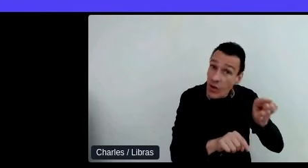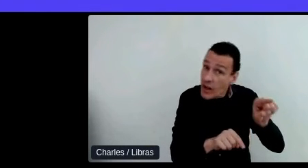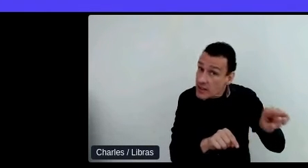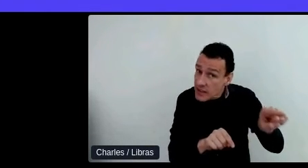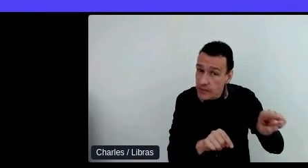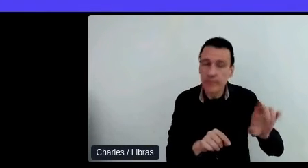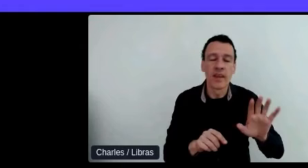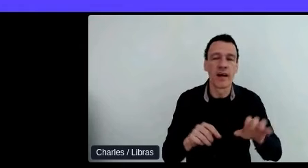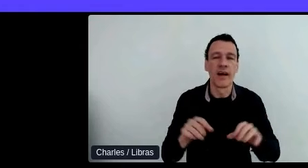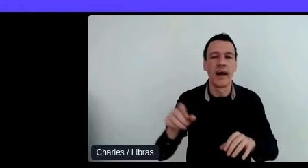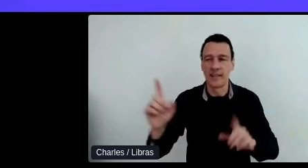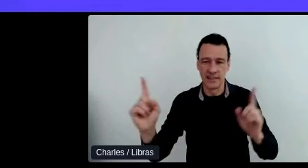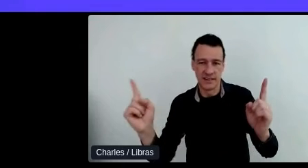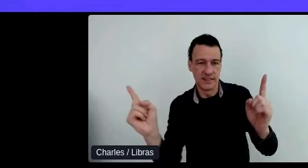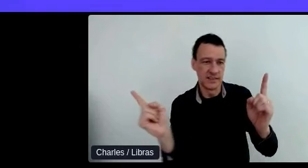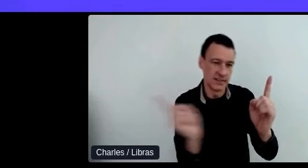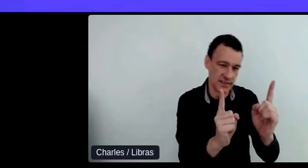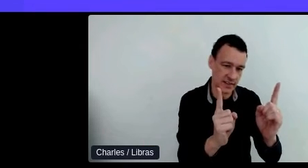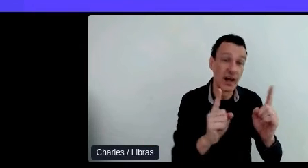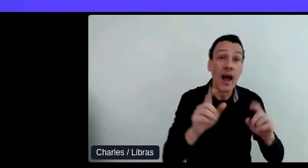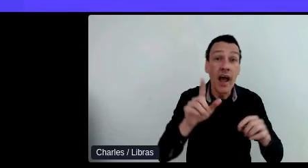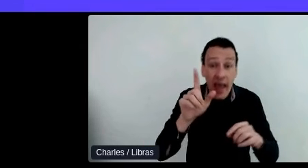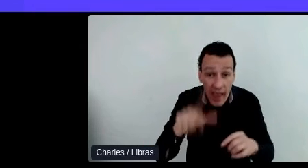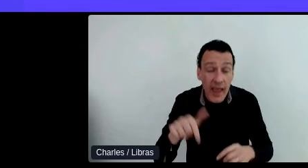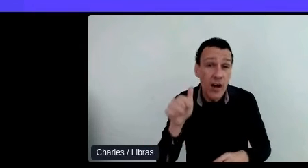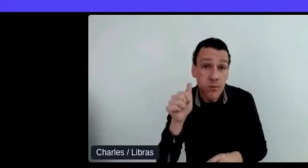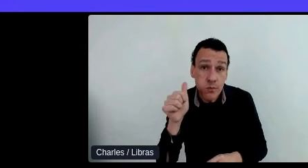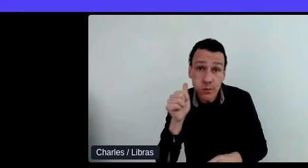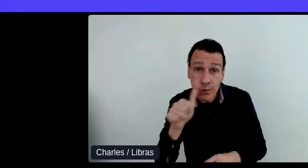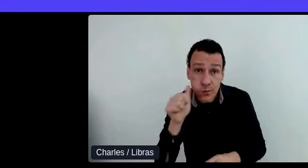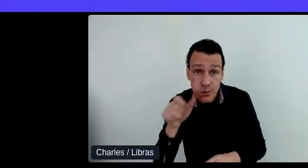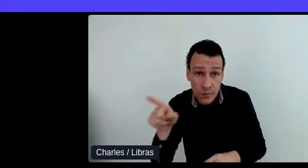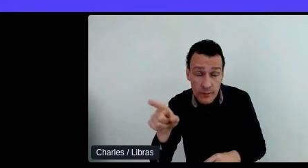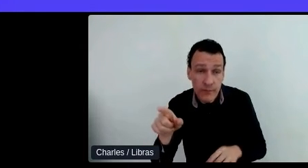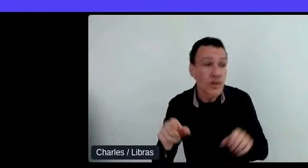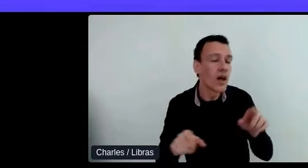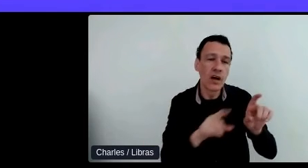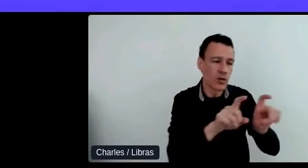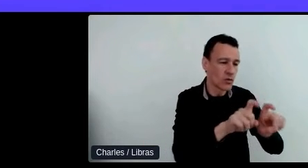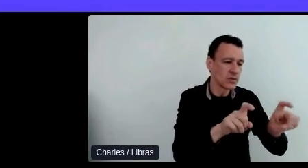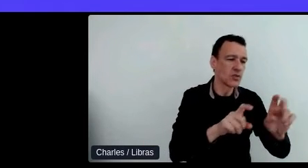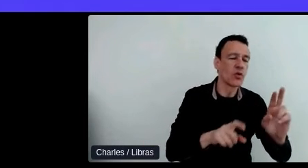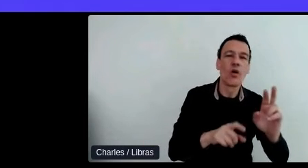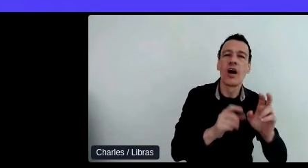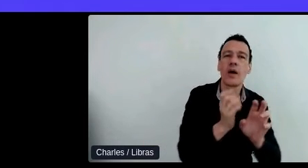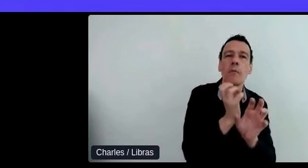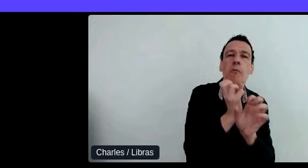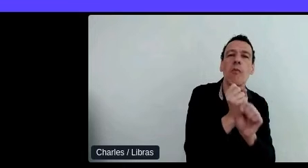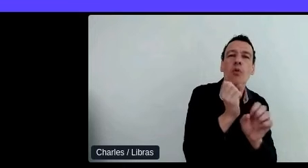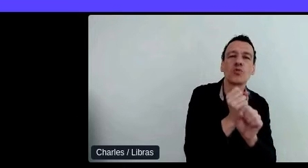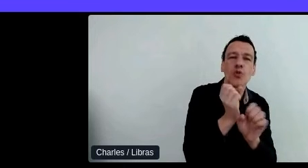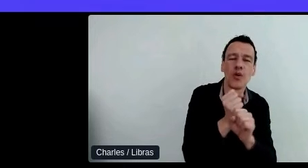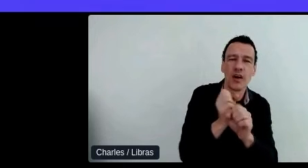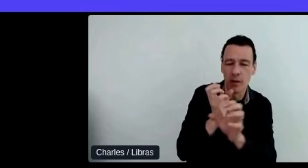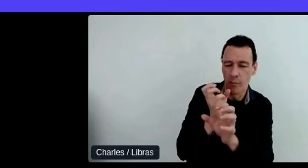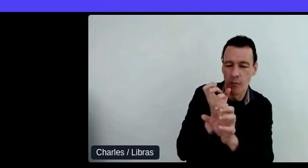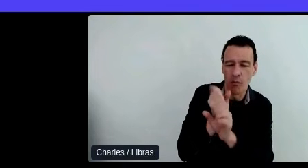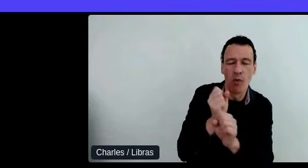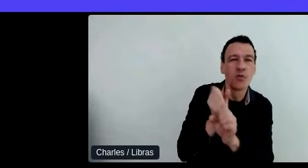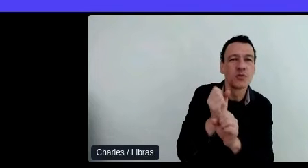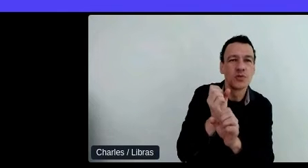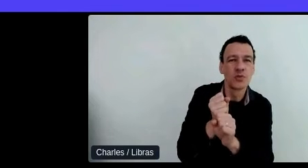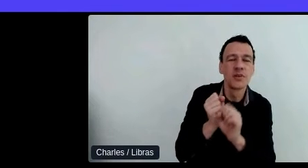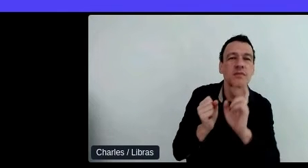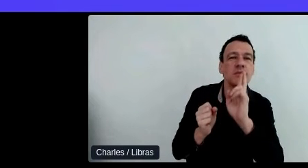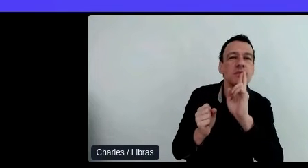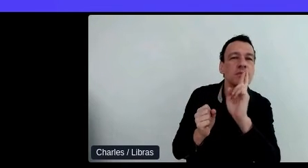para esse perfil. Na época que ela ficou ativa, o